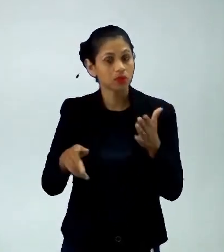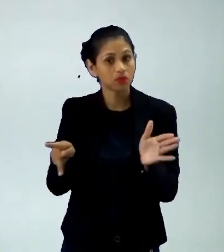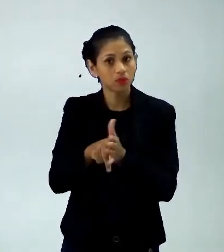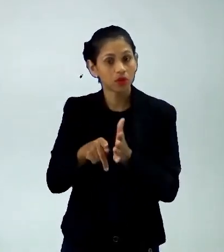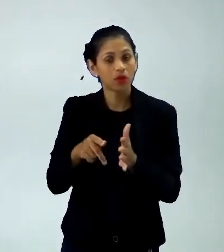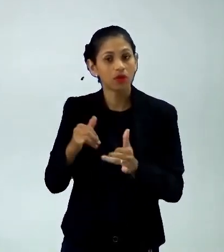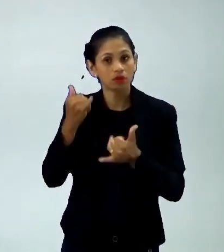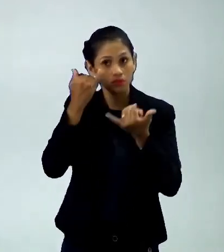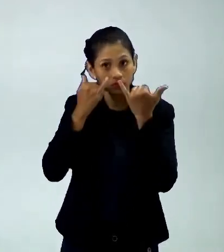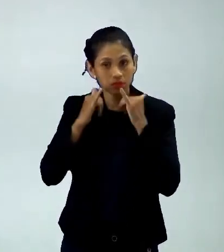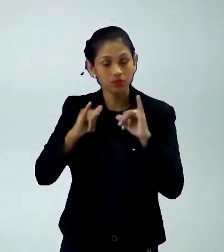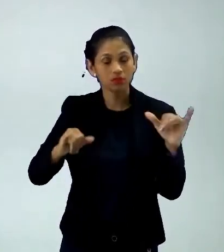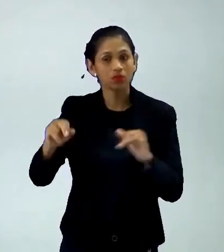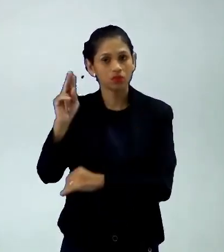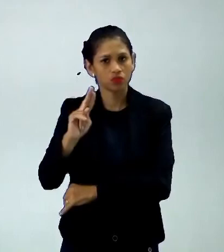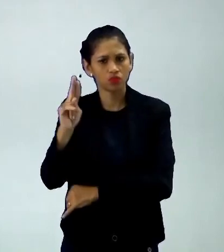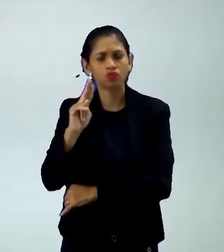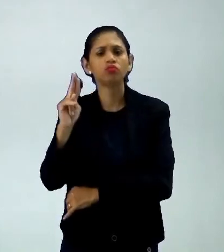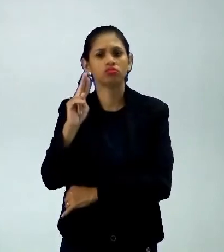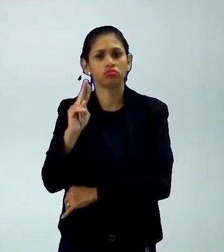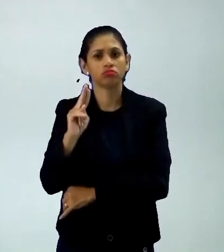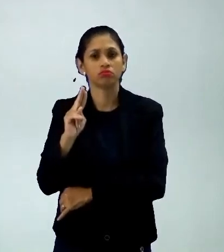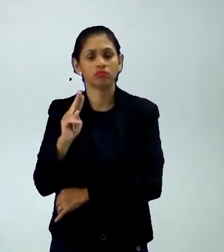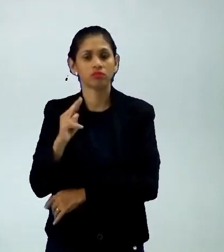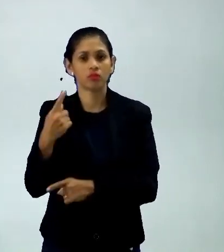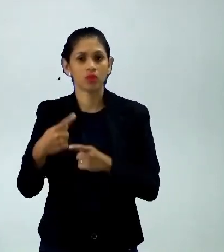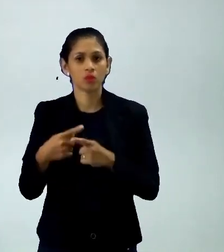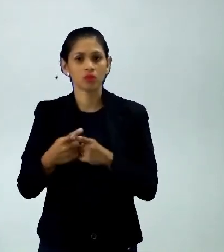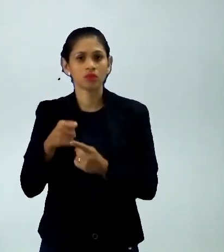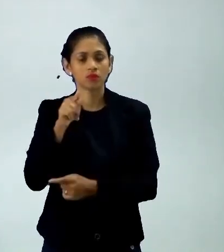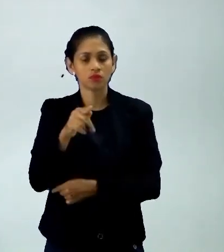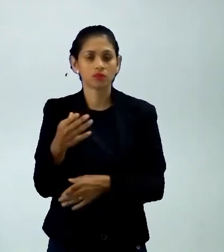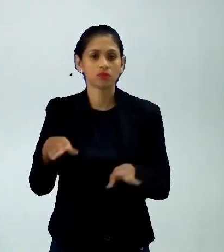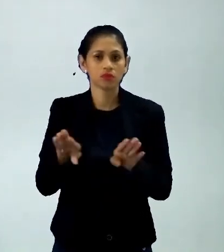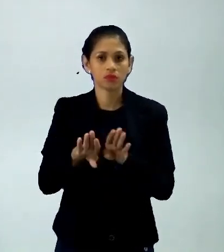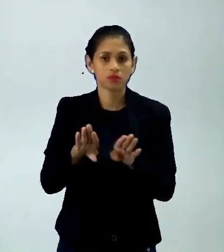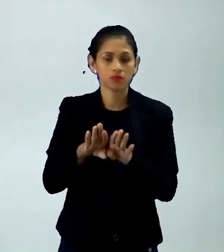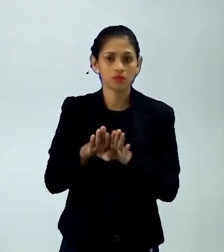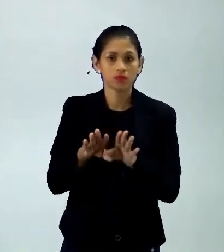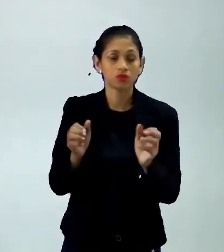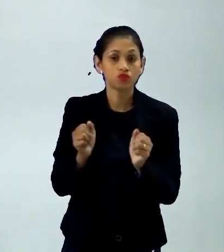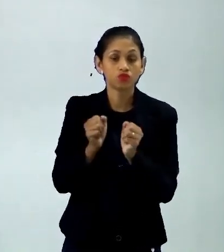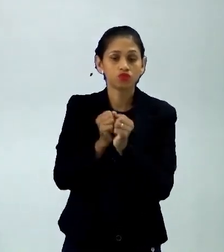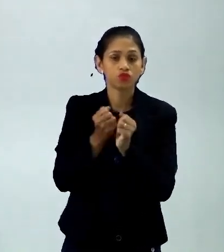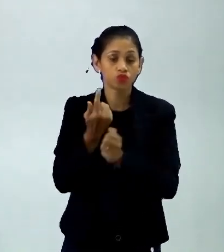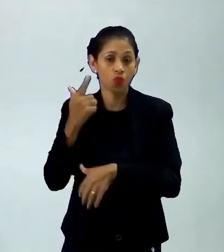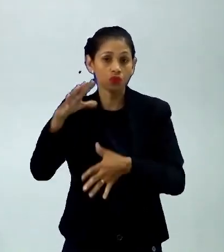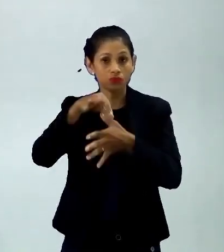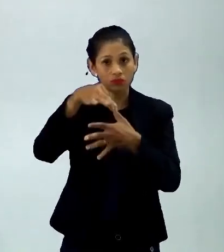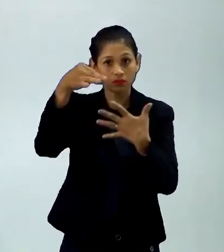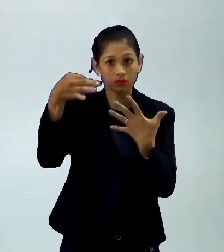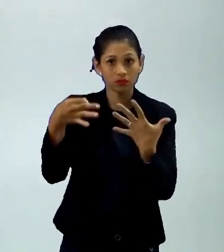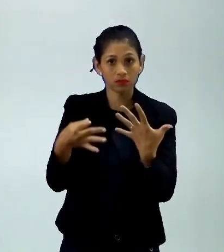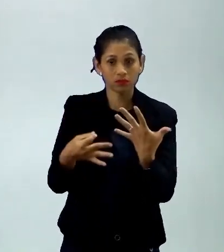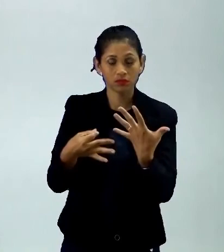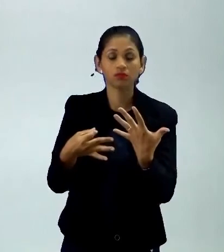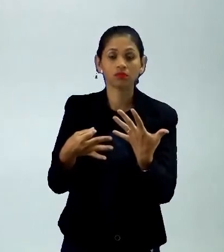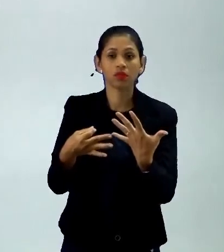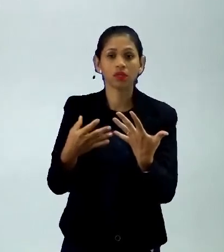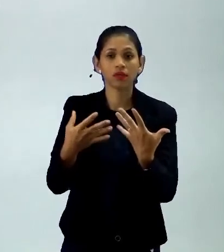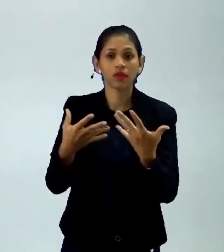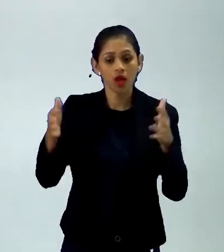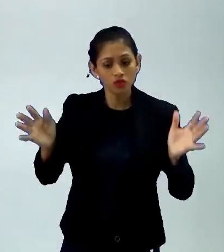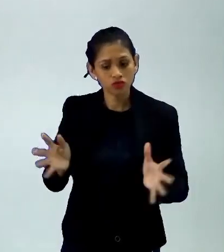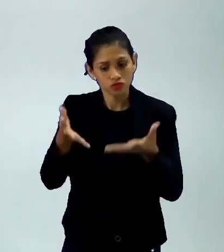por meio dessa palavrinha que indica a ordem, você também, junto com outros elementos, é convencido de adquirir aquele